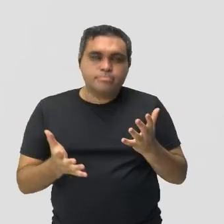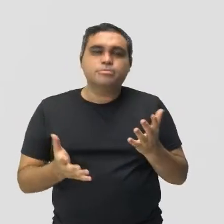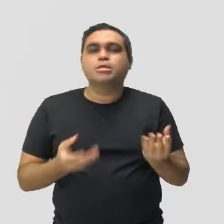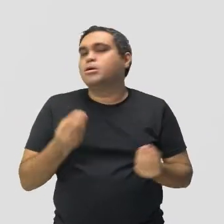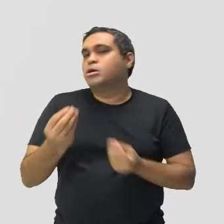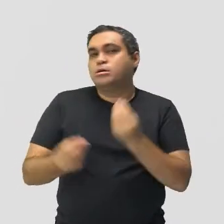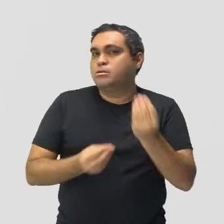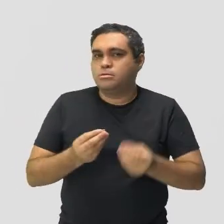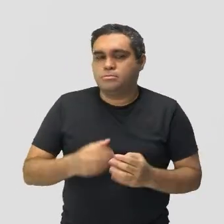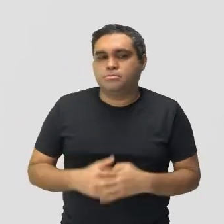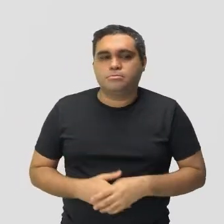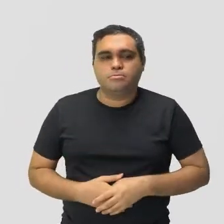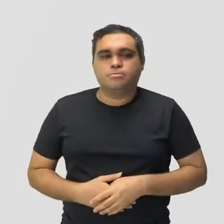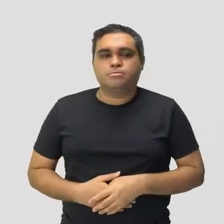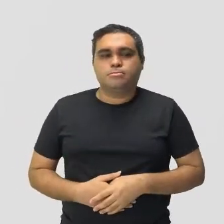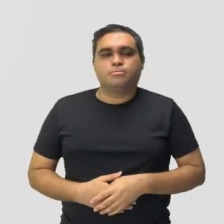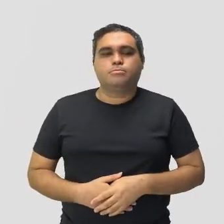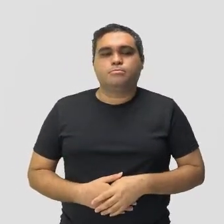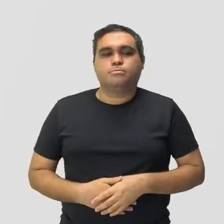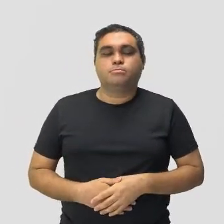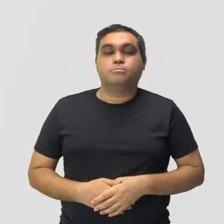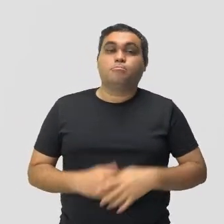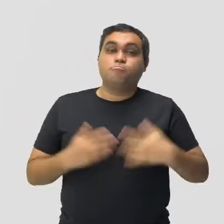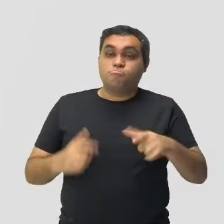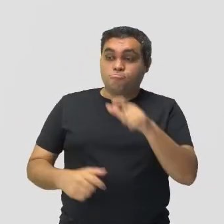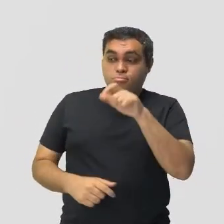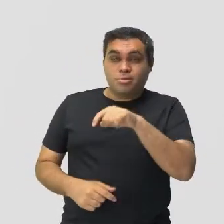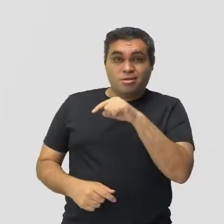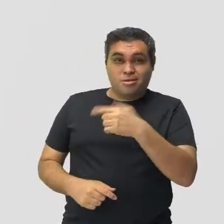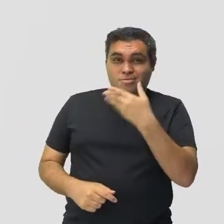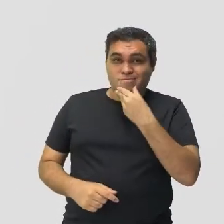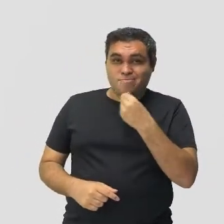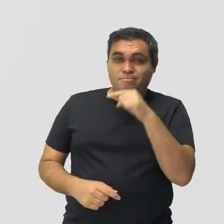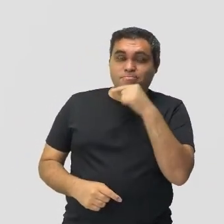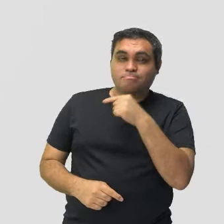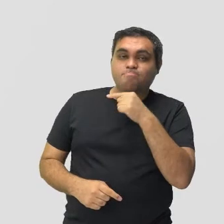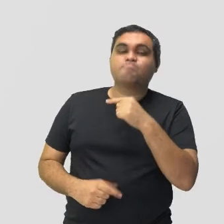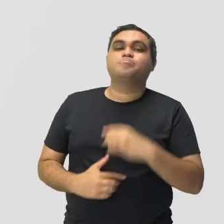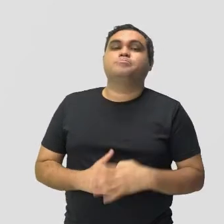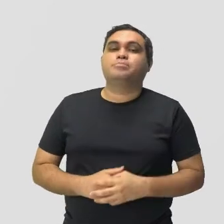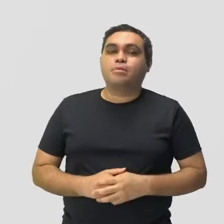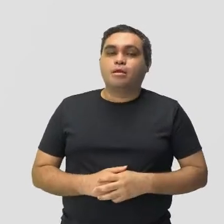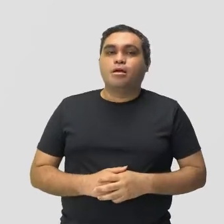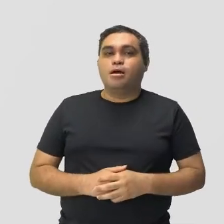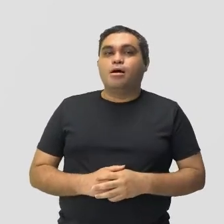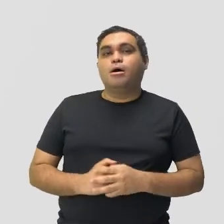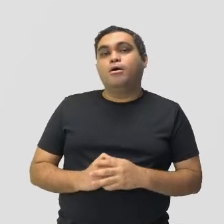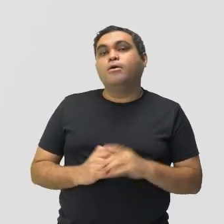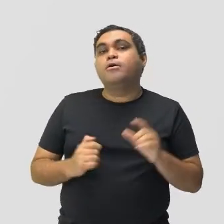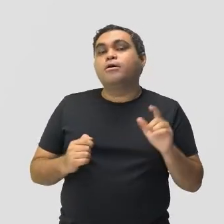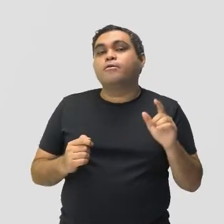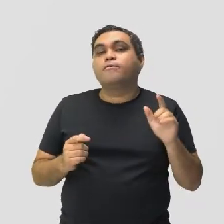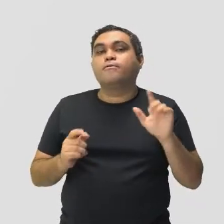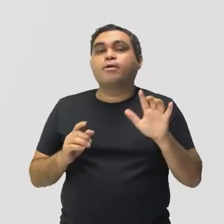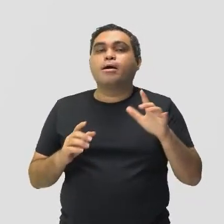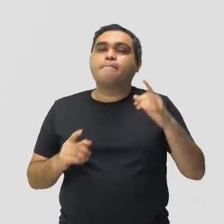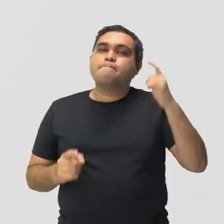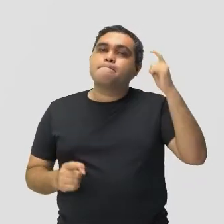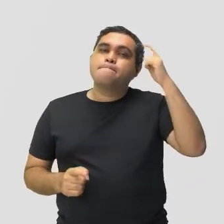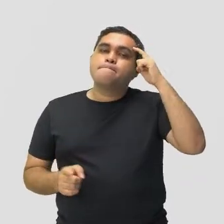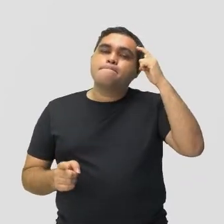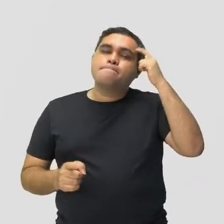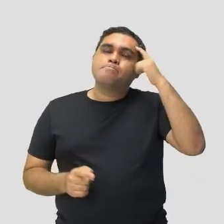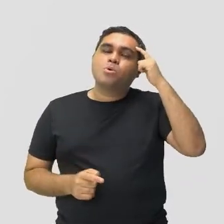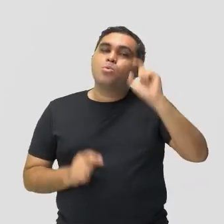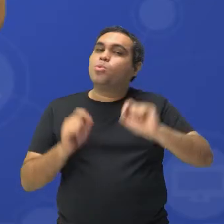fazer isso aí? Ele vai, então, René Descartes, ele vai fazer a seguinte questão. Vamos ver